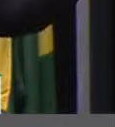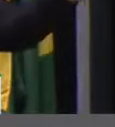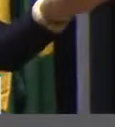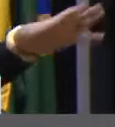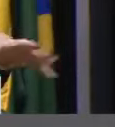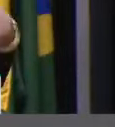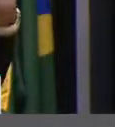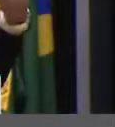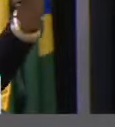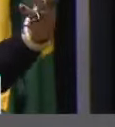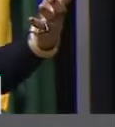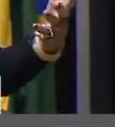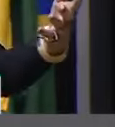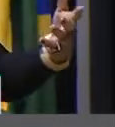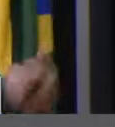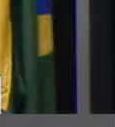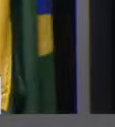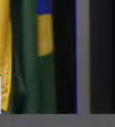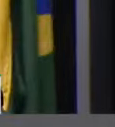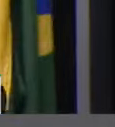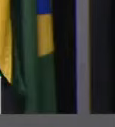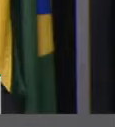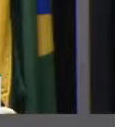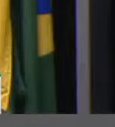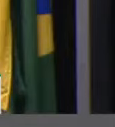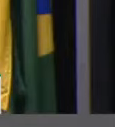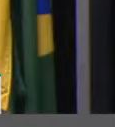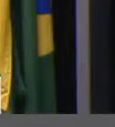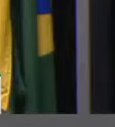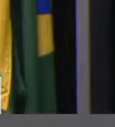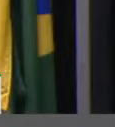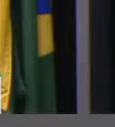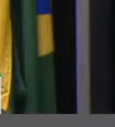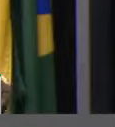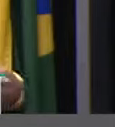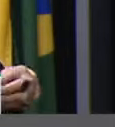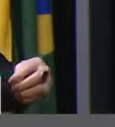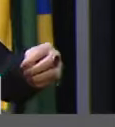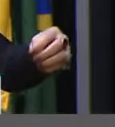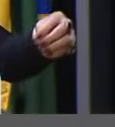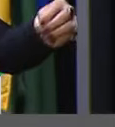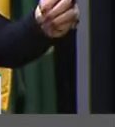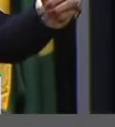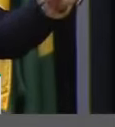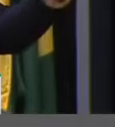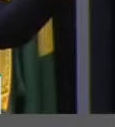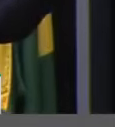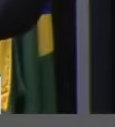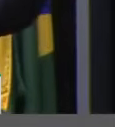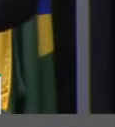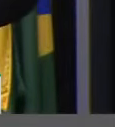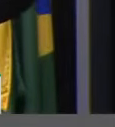ya ra ya ra ya la ya la ya.